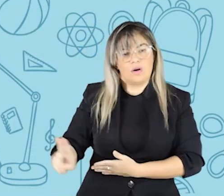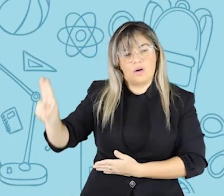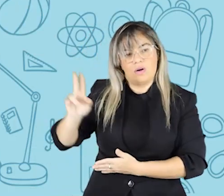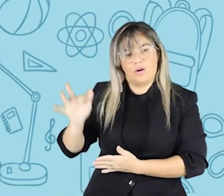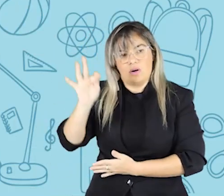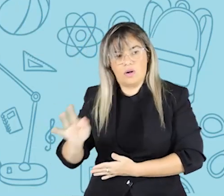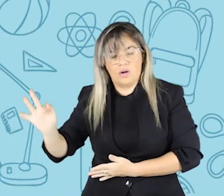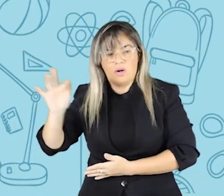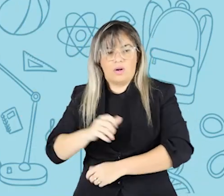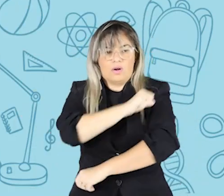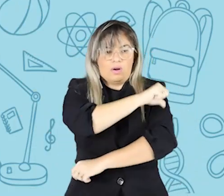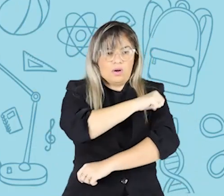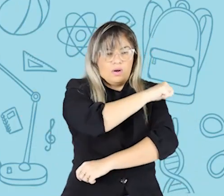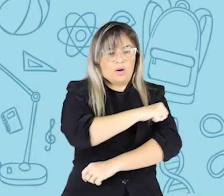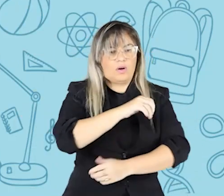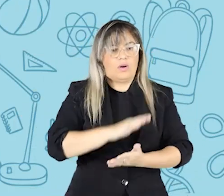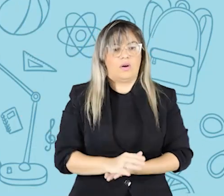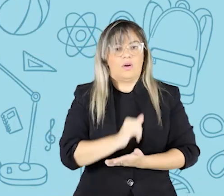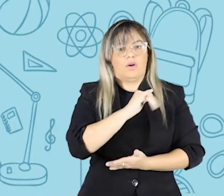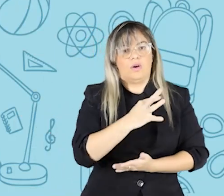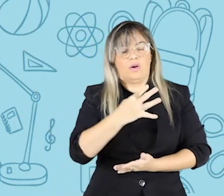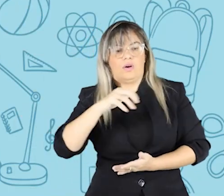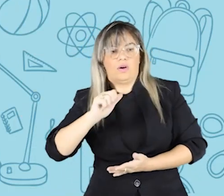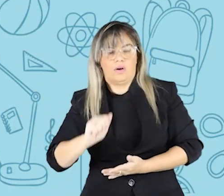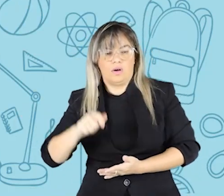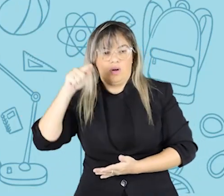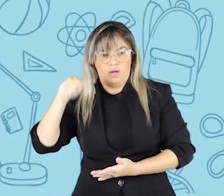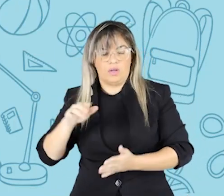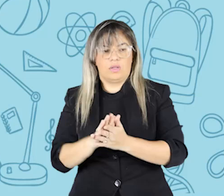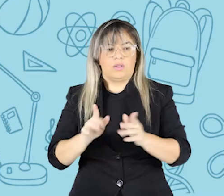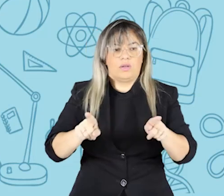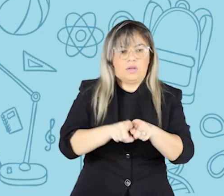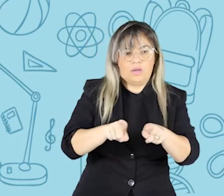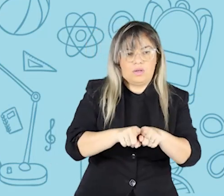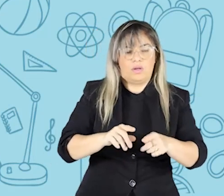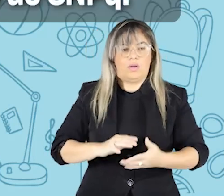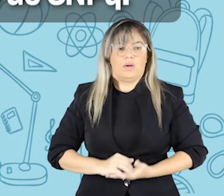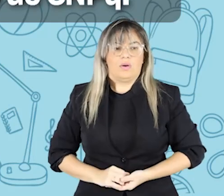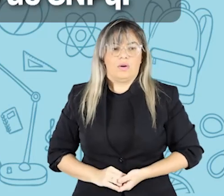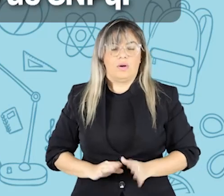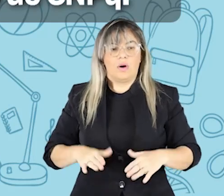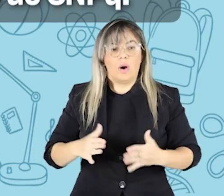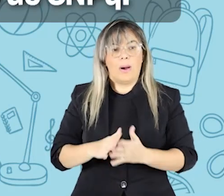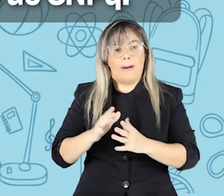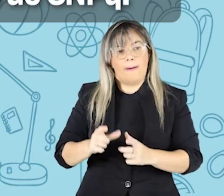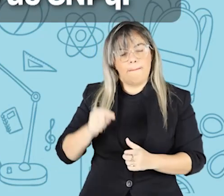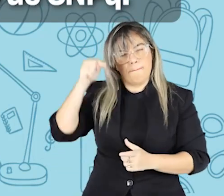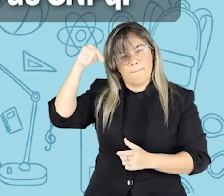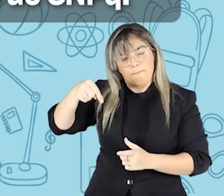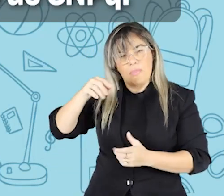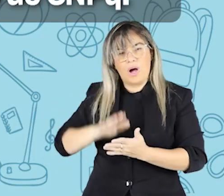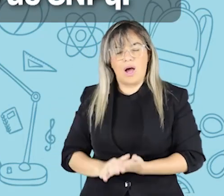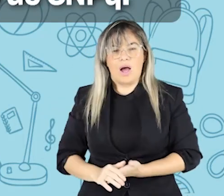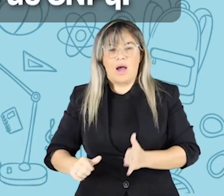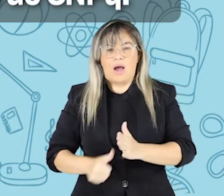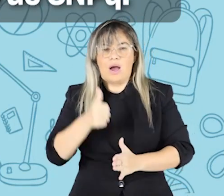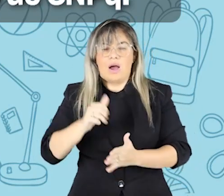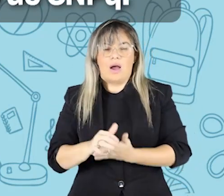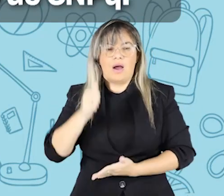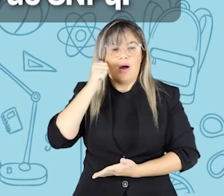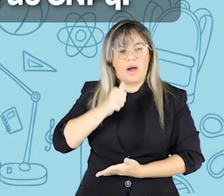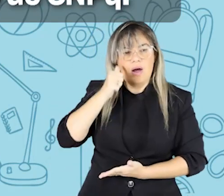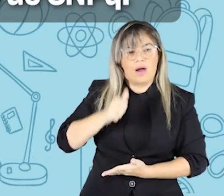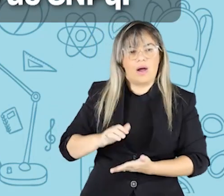Federal do Rio de Janeiro e o Instituto Tecnológico da Aeronáutica, ITA, onde foi a primeira mulher a ministrar aulas